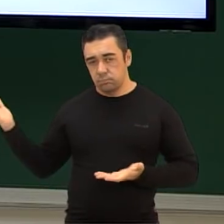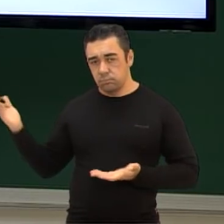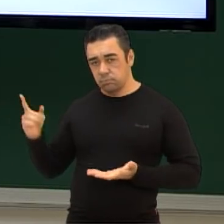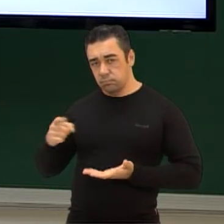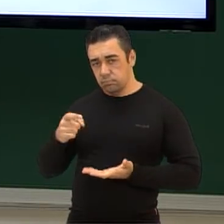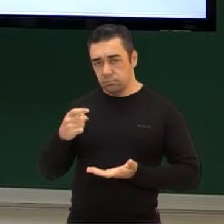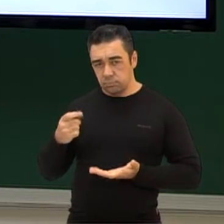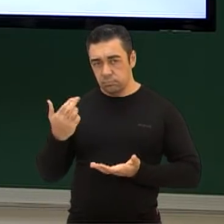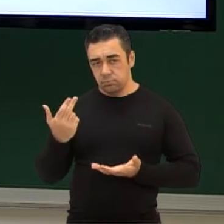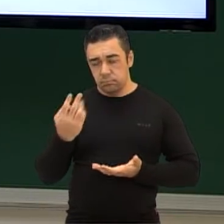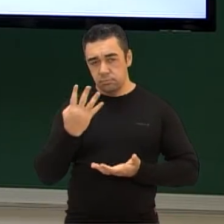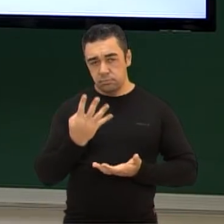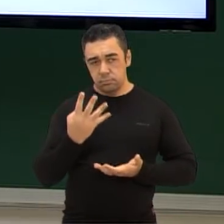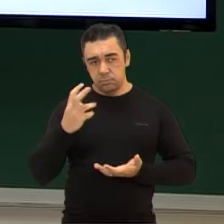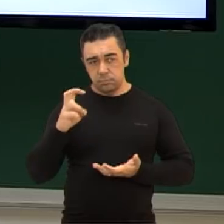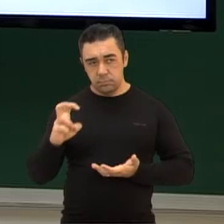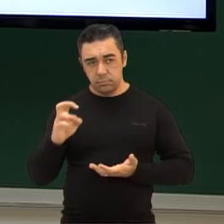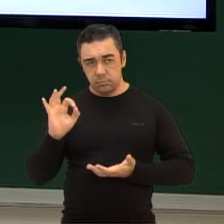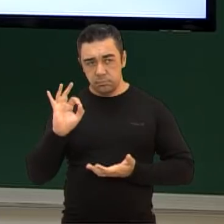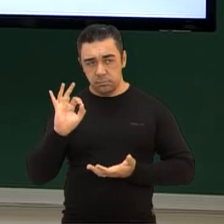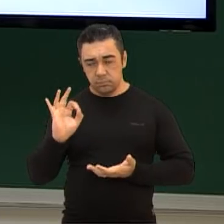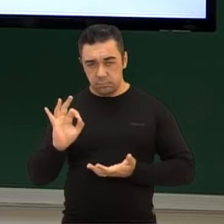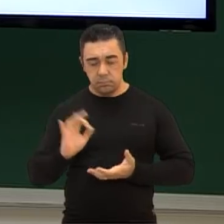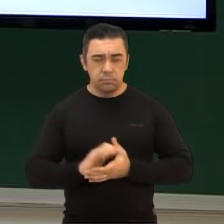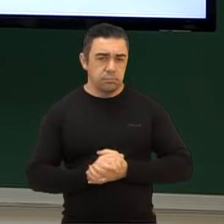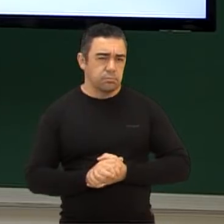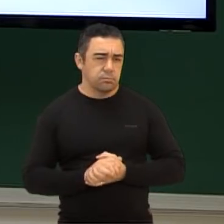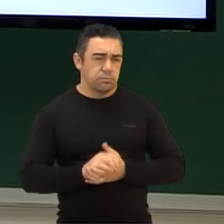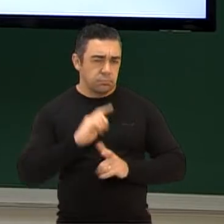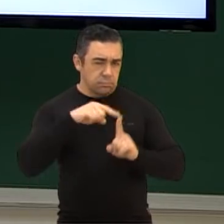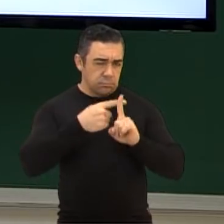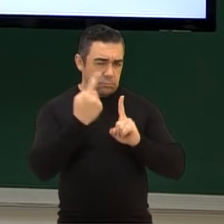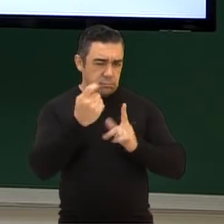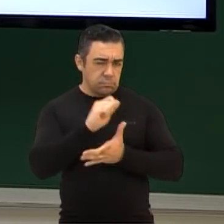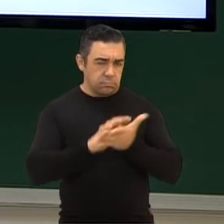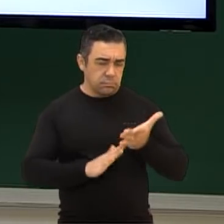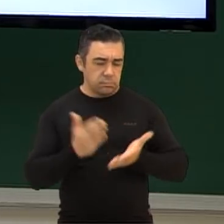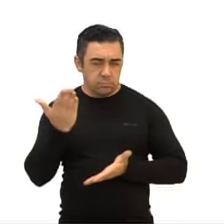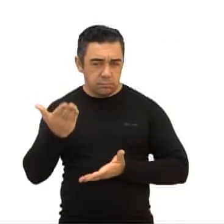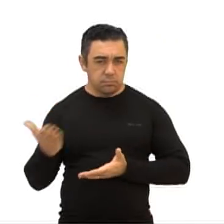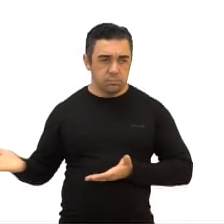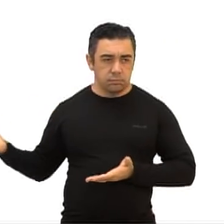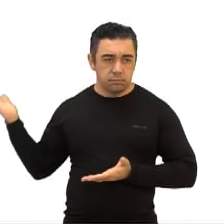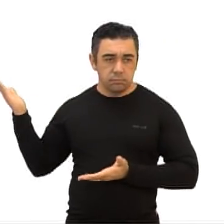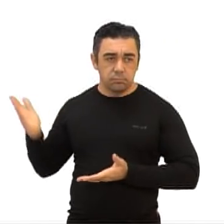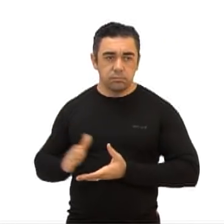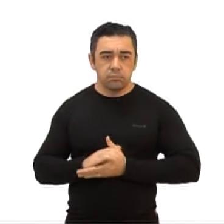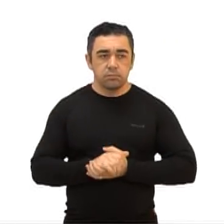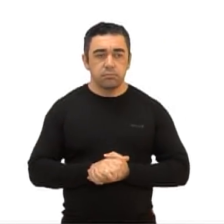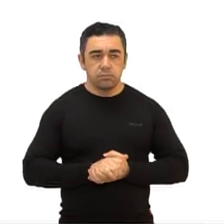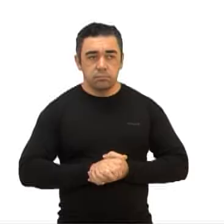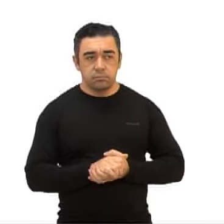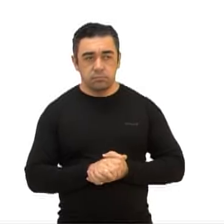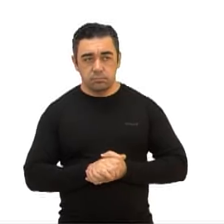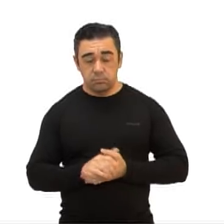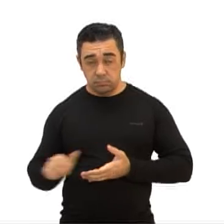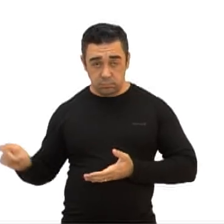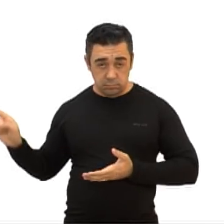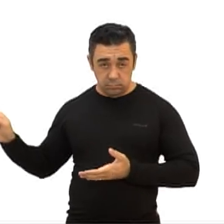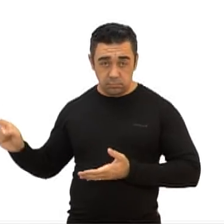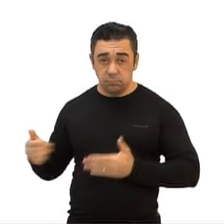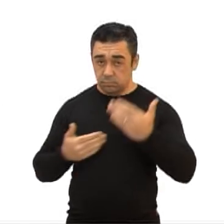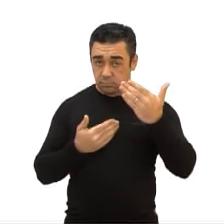x é igual a 45 graus. Vamos fazer mais um exercício? Então, esse é um exercício da